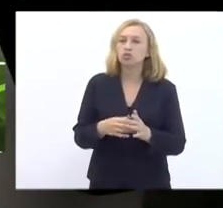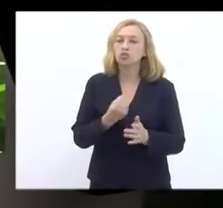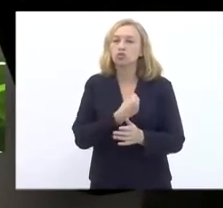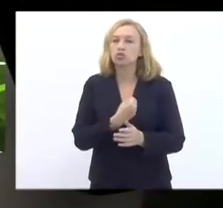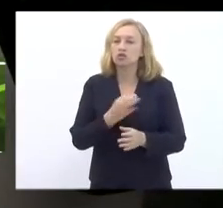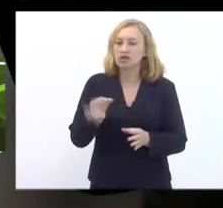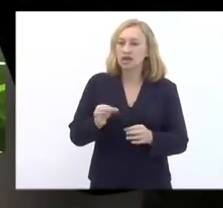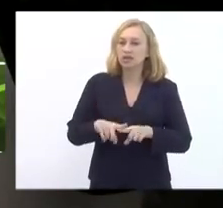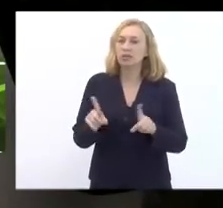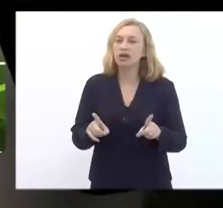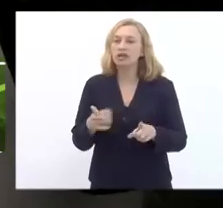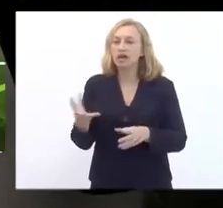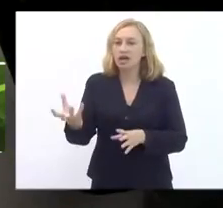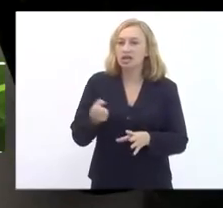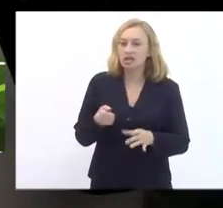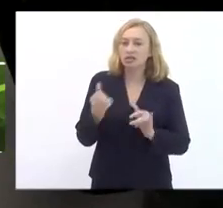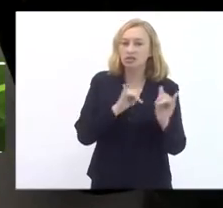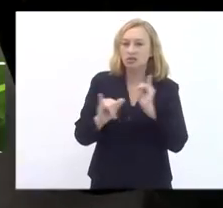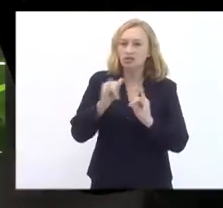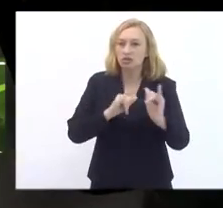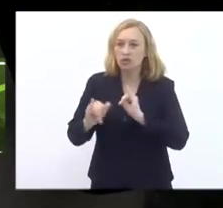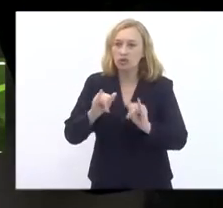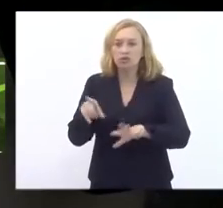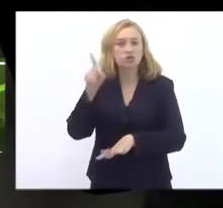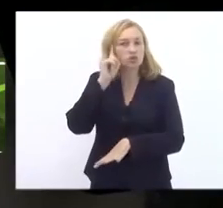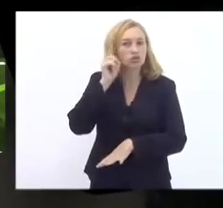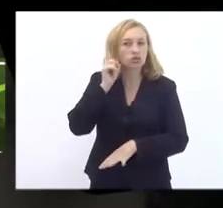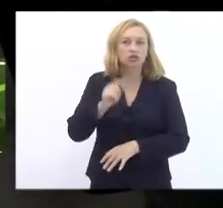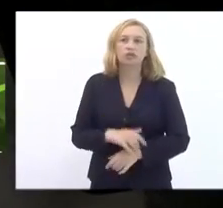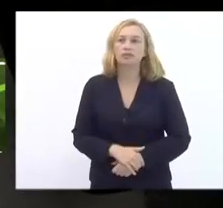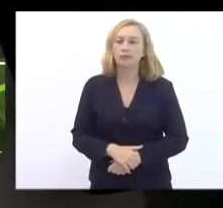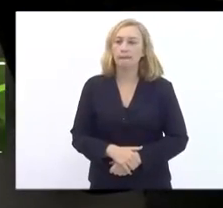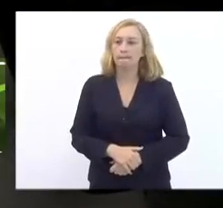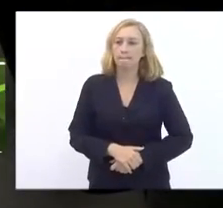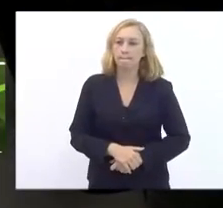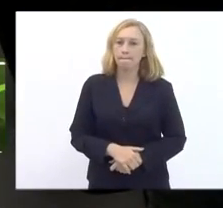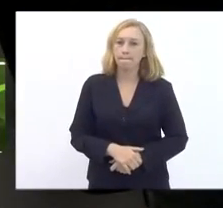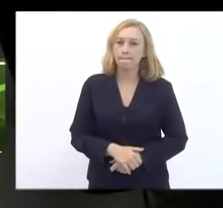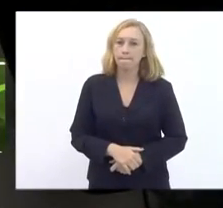sim, uma prévia desses valores todos os dias.